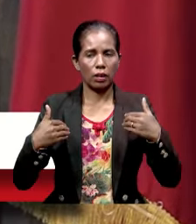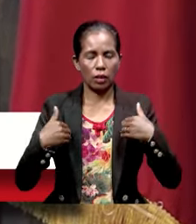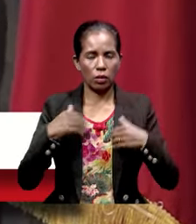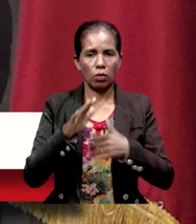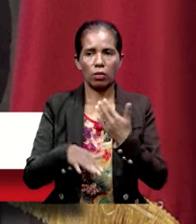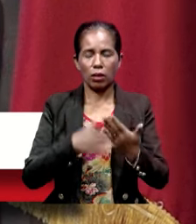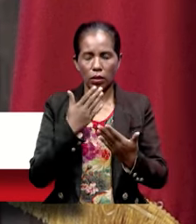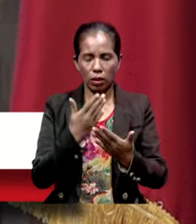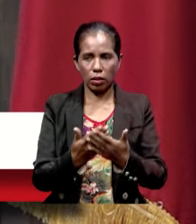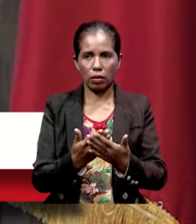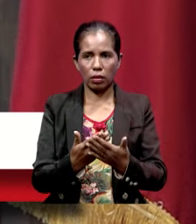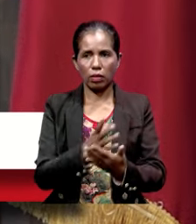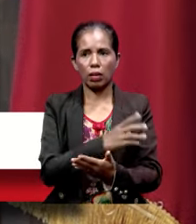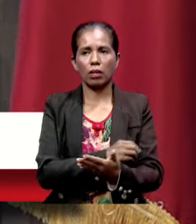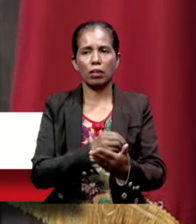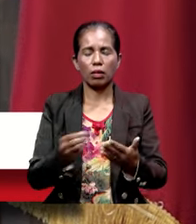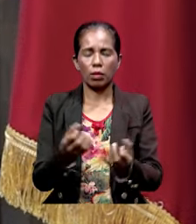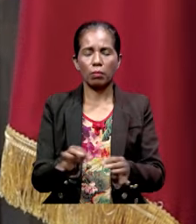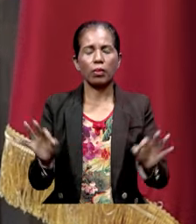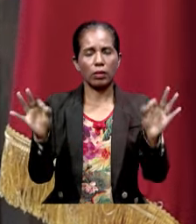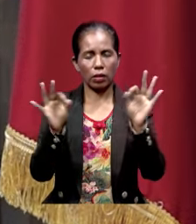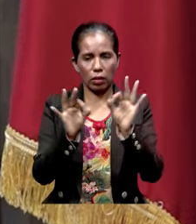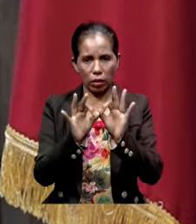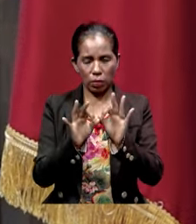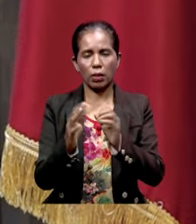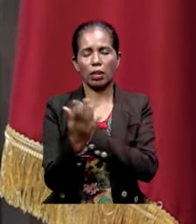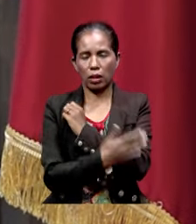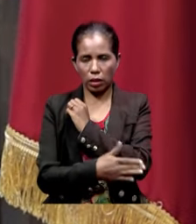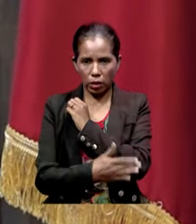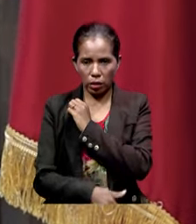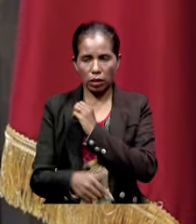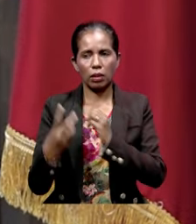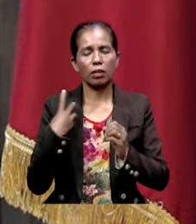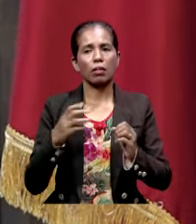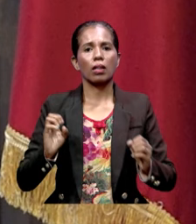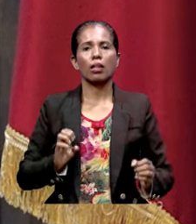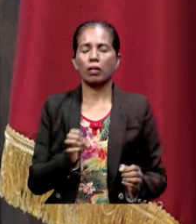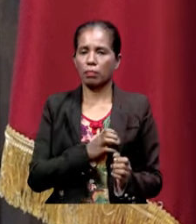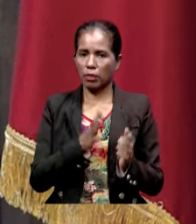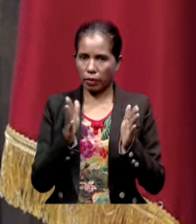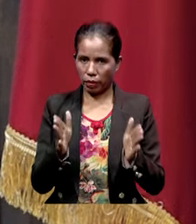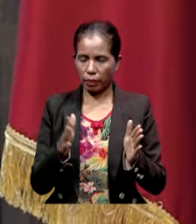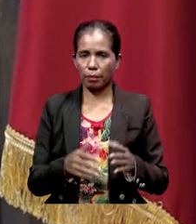maior ou menor grau de importância de cada país, de cada embaixada.